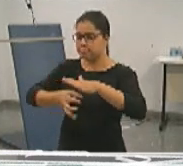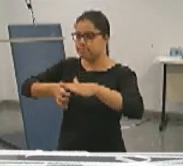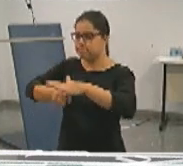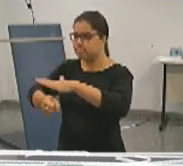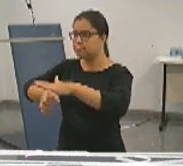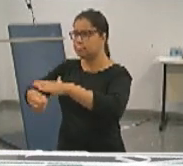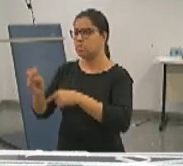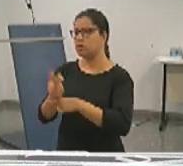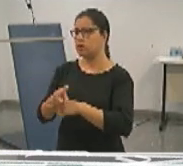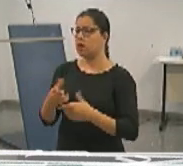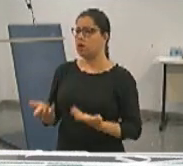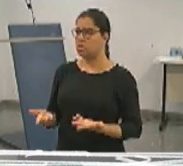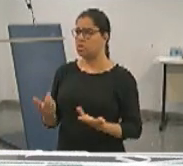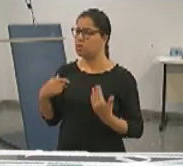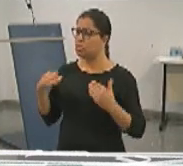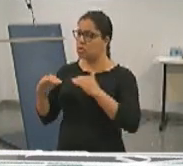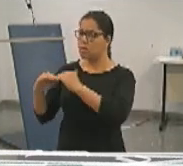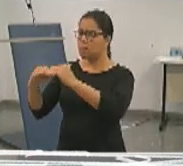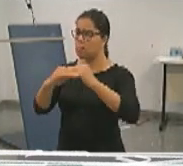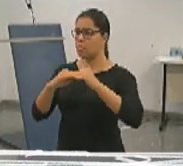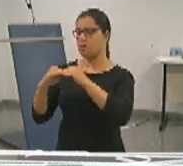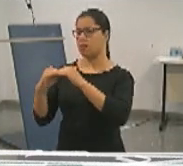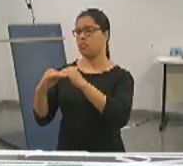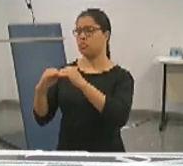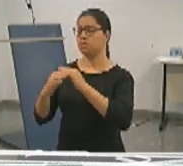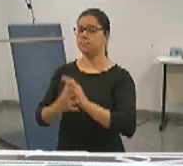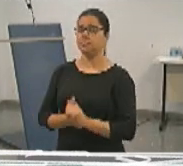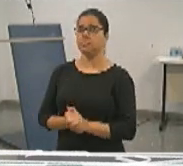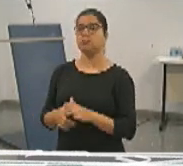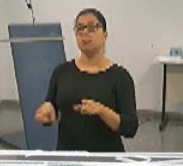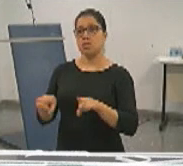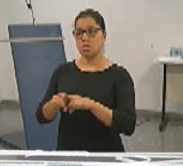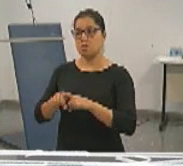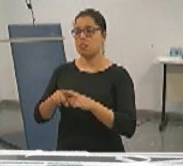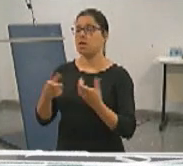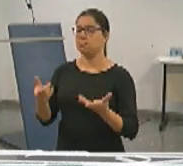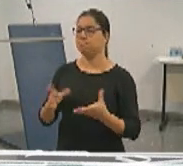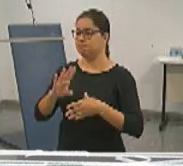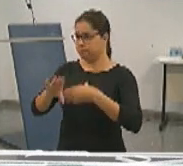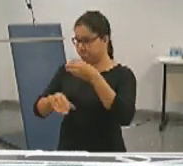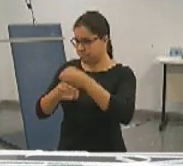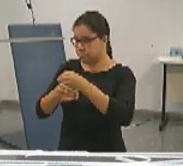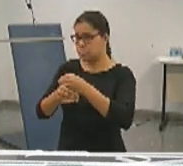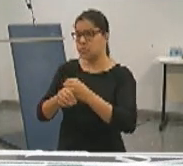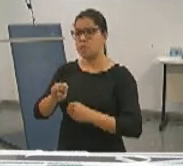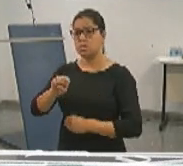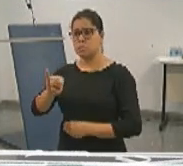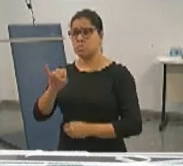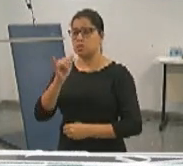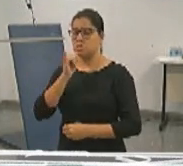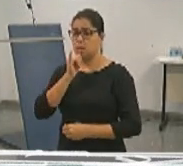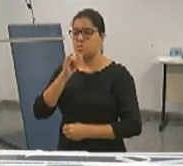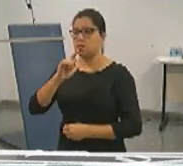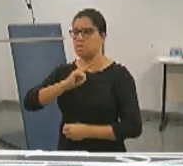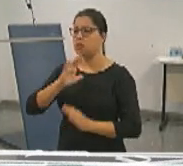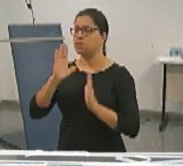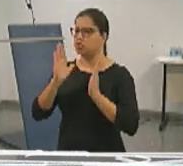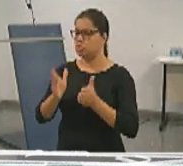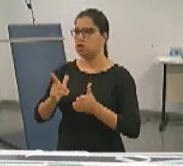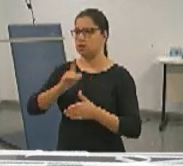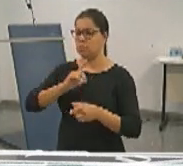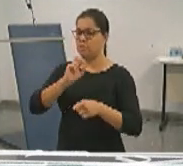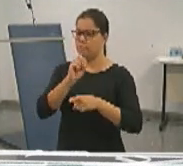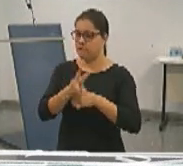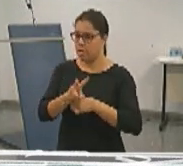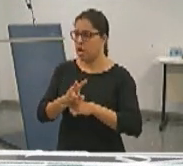maneira igualitária. Quero reforçar que, se porventura já tivesse sido disponibilizado todos